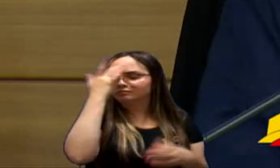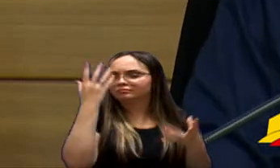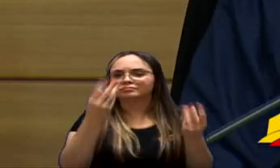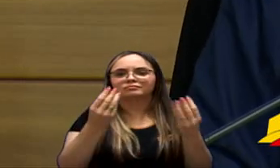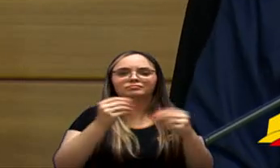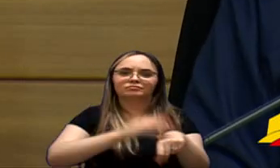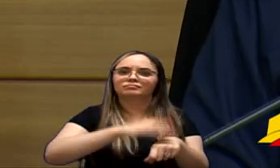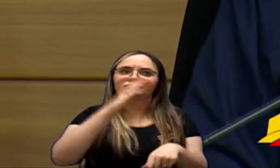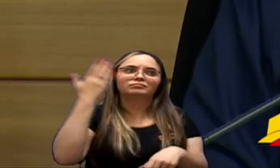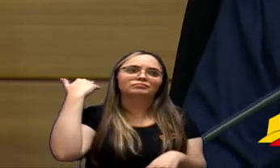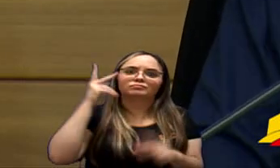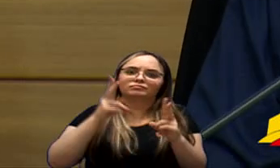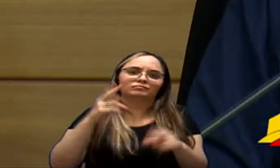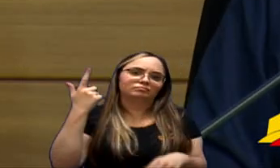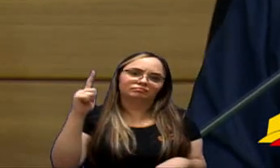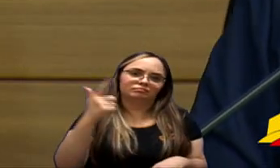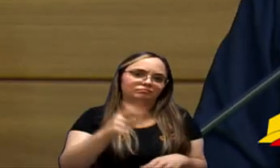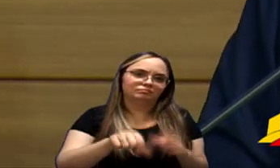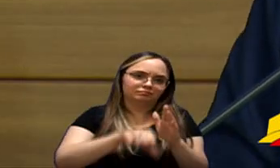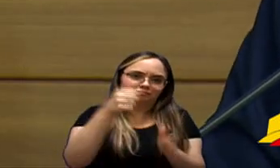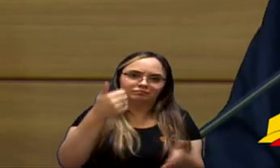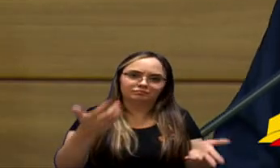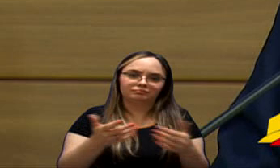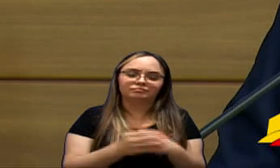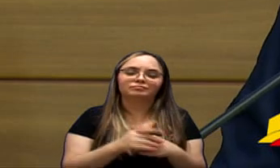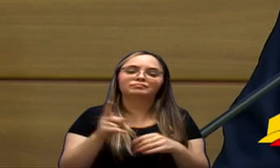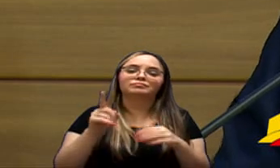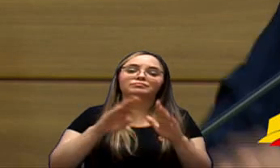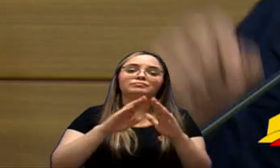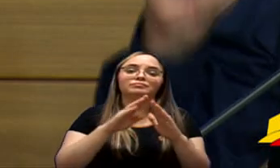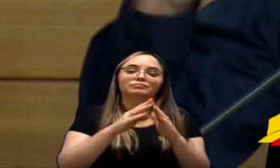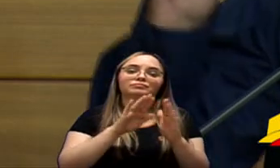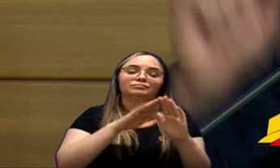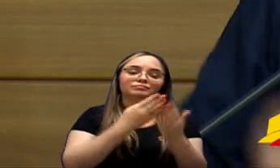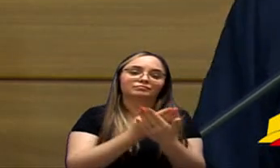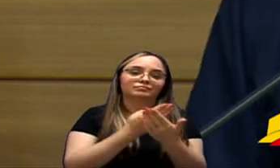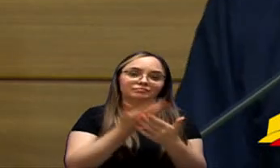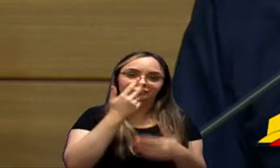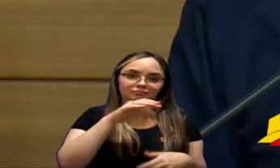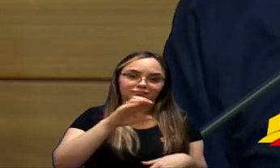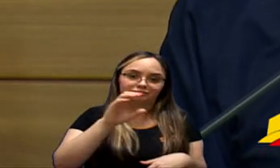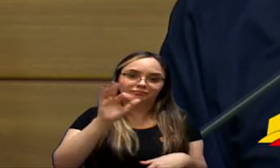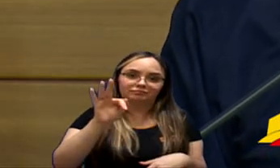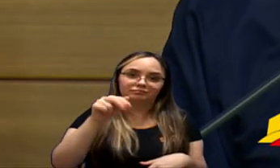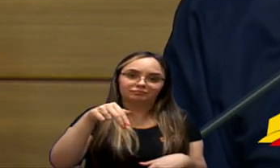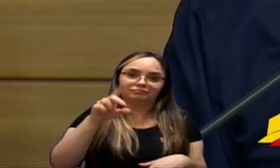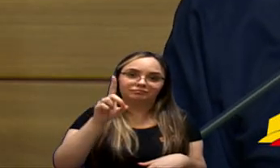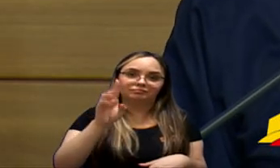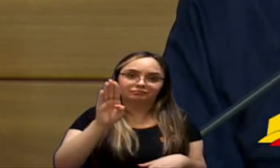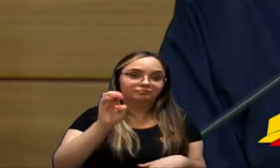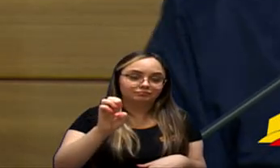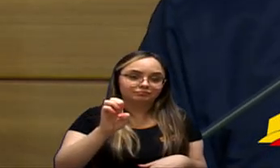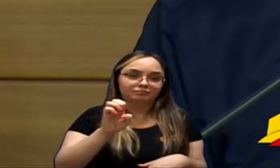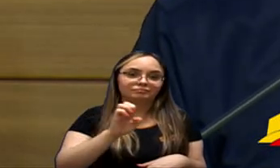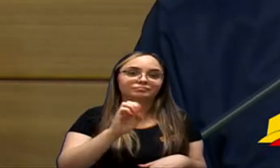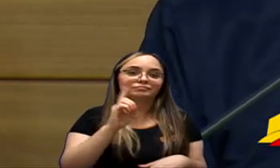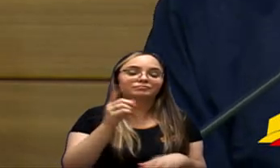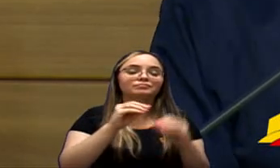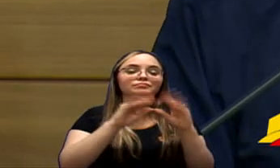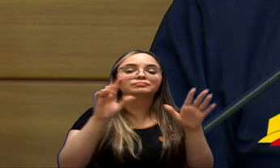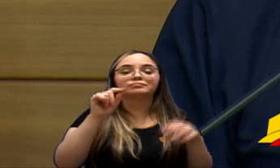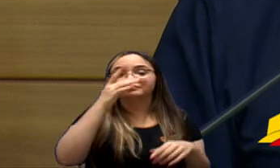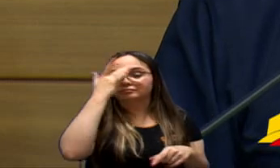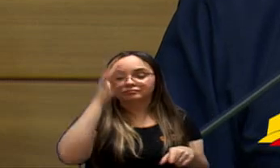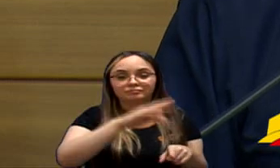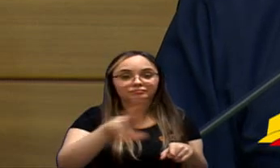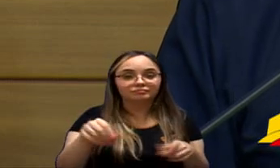esse investimento em pessoal. Com relação às creches do FNDE, é importante ficar claro aqui para a população, para que a população não fique